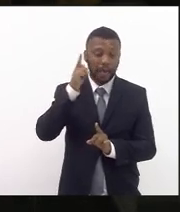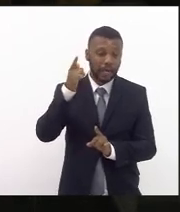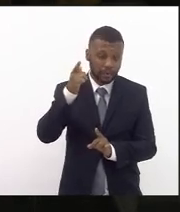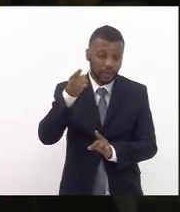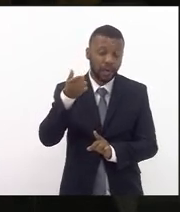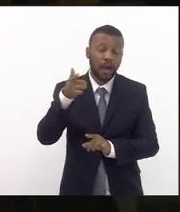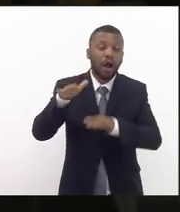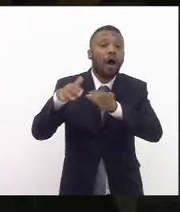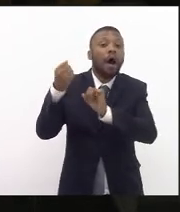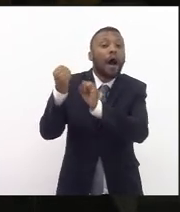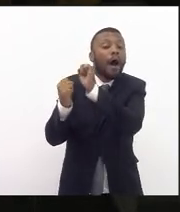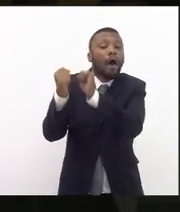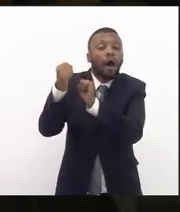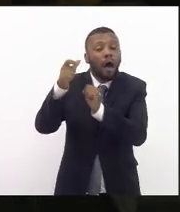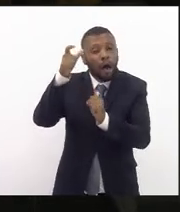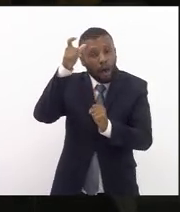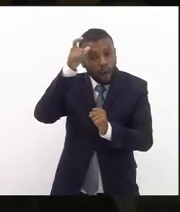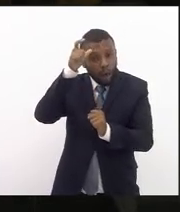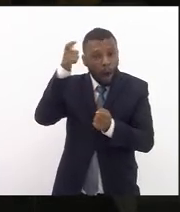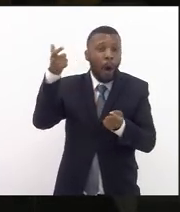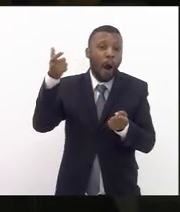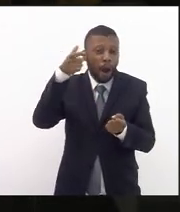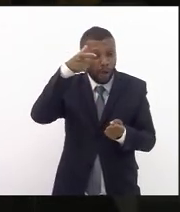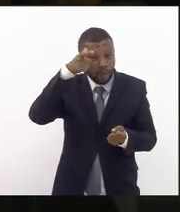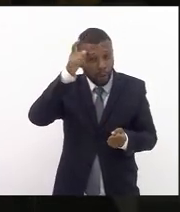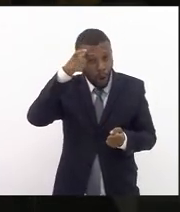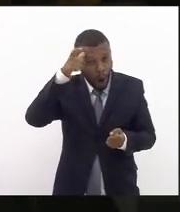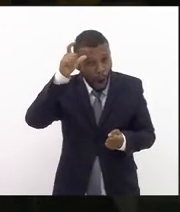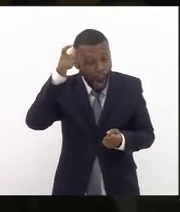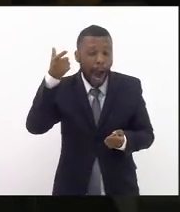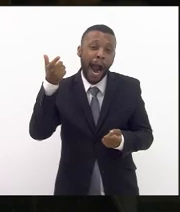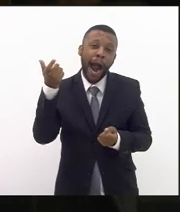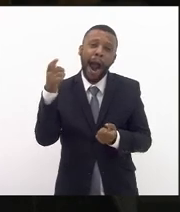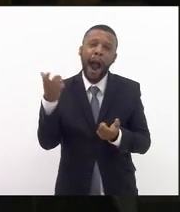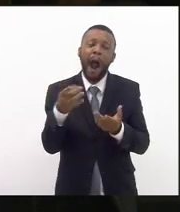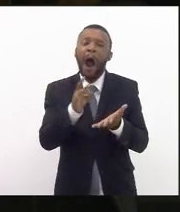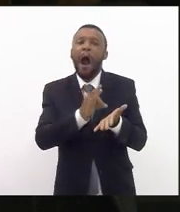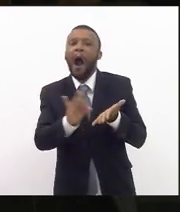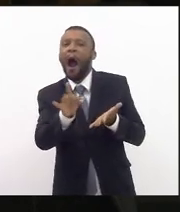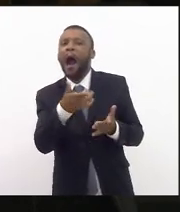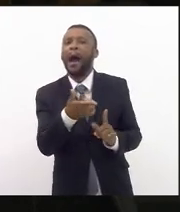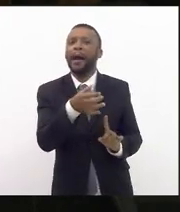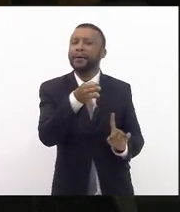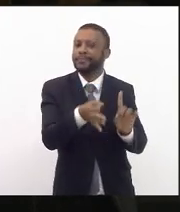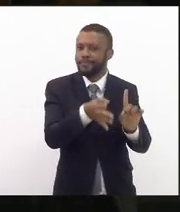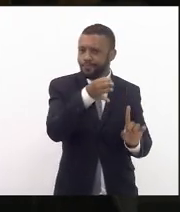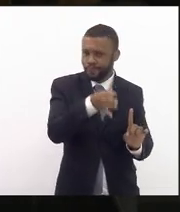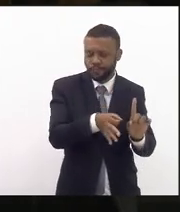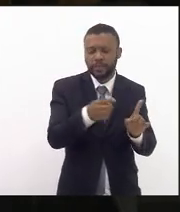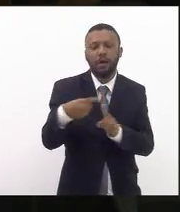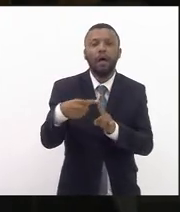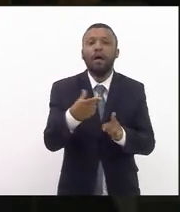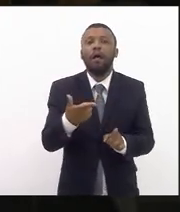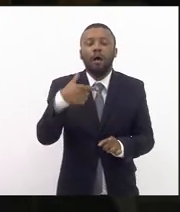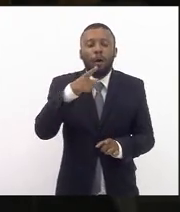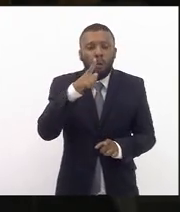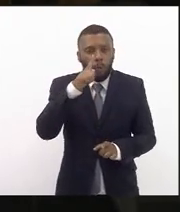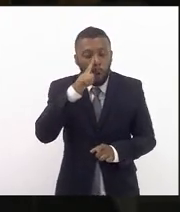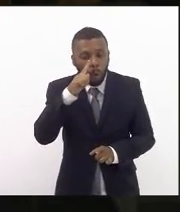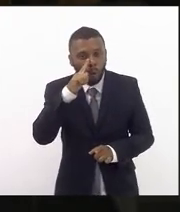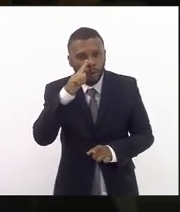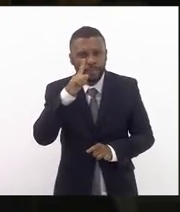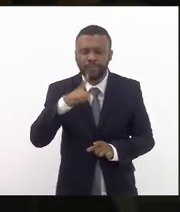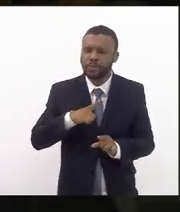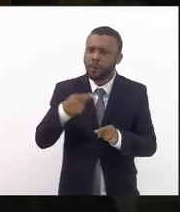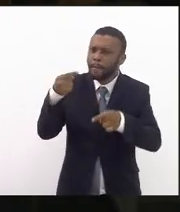de um procurador de ascendência grega, porque, historicamente, como Vossa Excelência sabe, a Turquia e a Grécia tiveram embates profundos. Né?